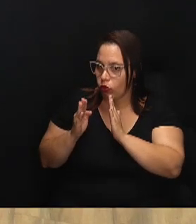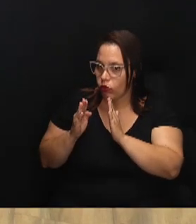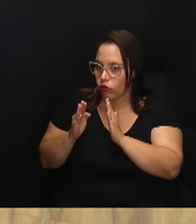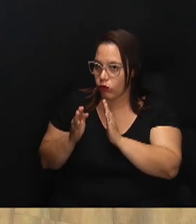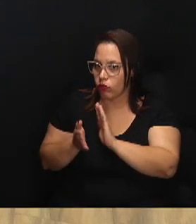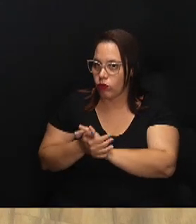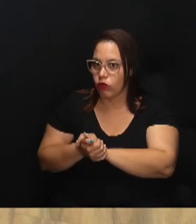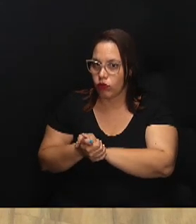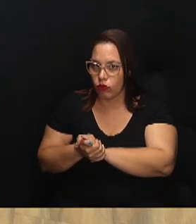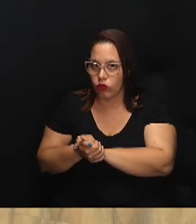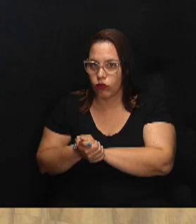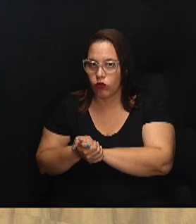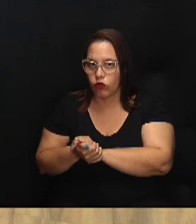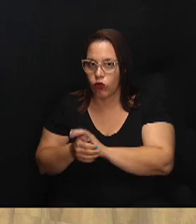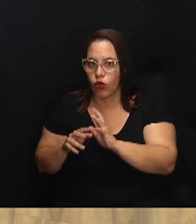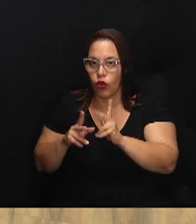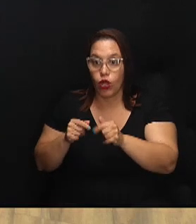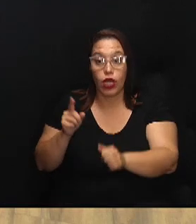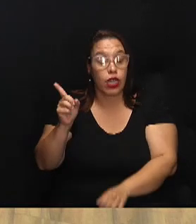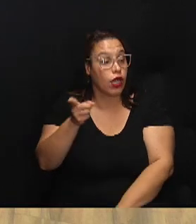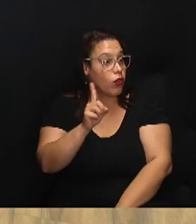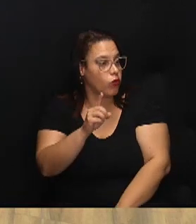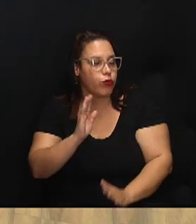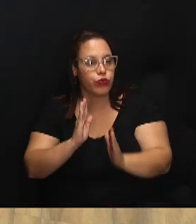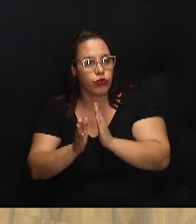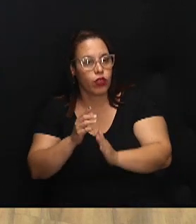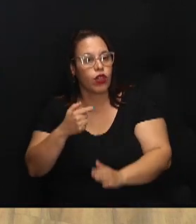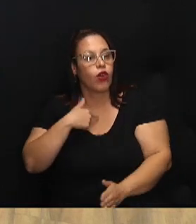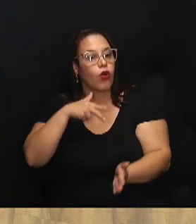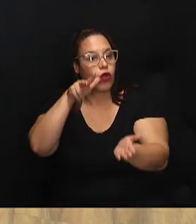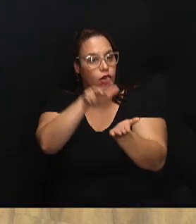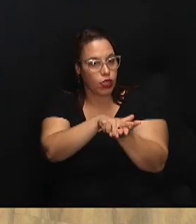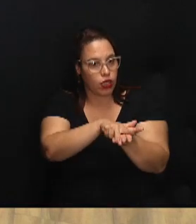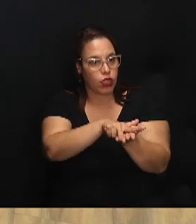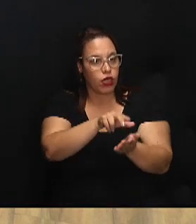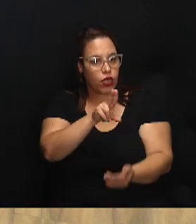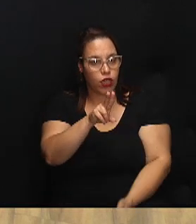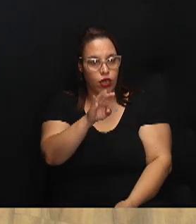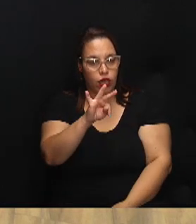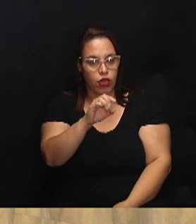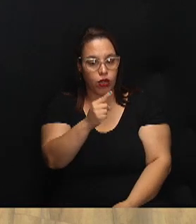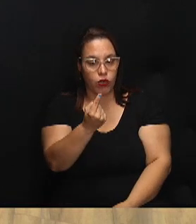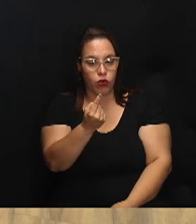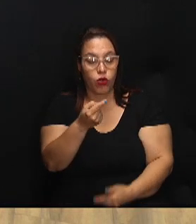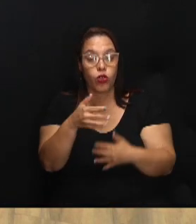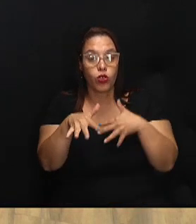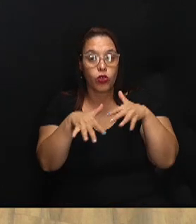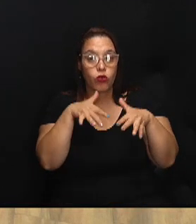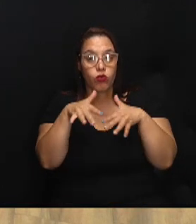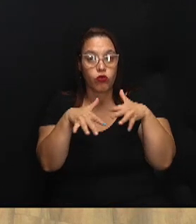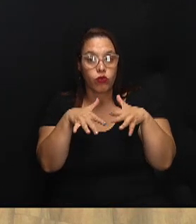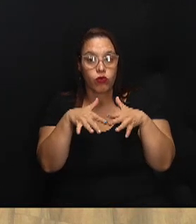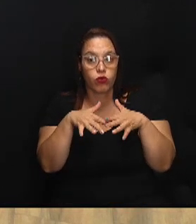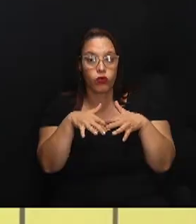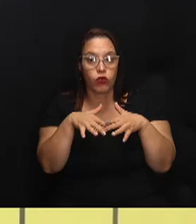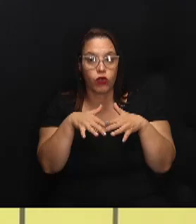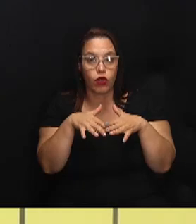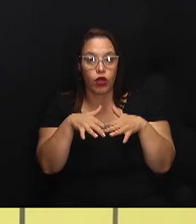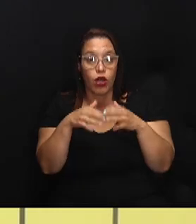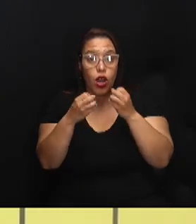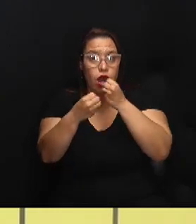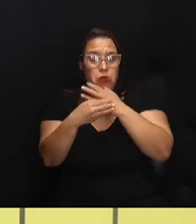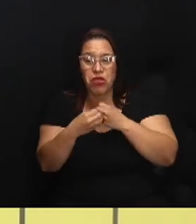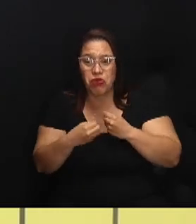ou estava não, na foi UTI. depois que tudo isso passou? Não, no período em que eu estava na UTI. Chegou um momento, né, em que eu falei assim, gente, é muita